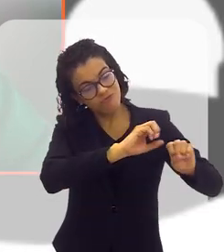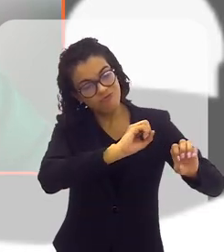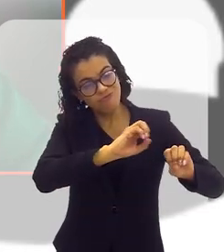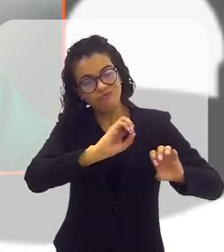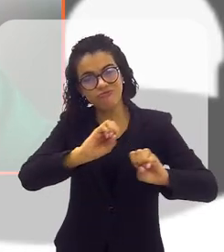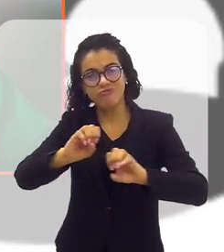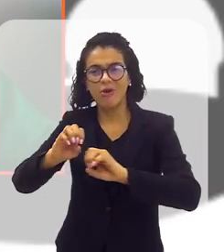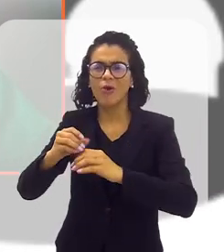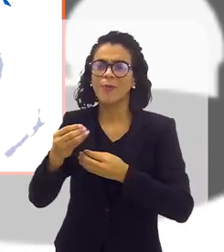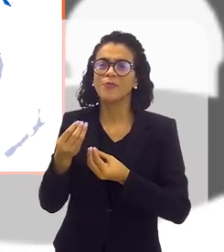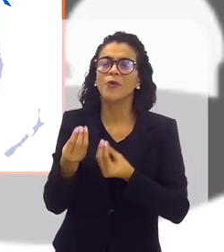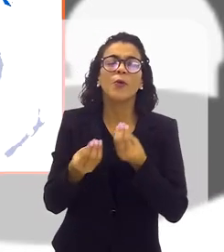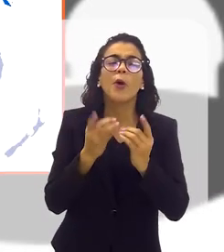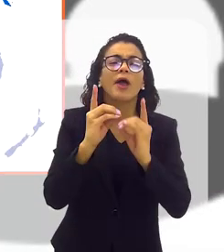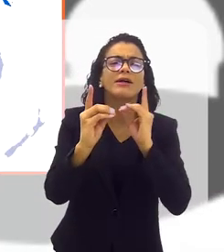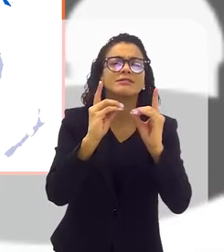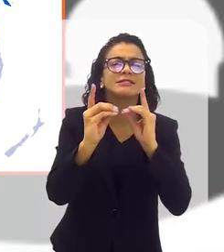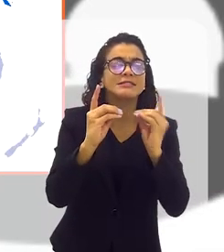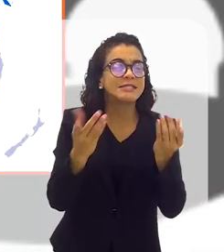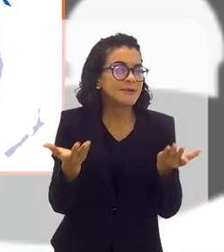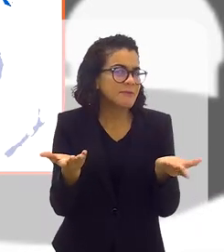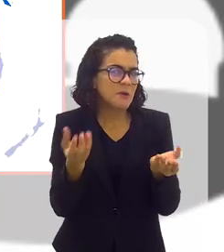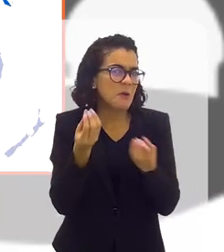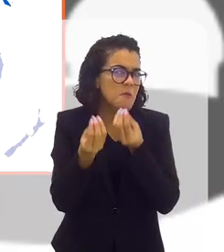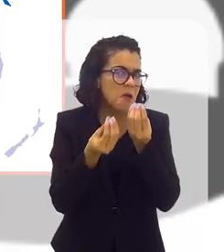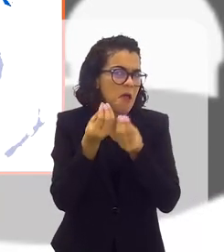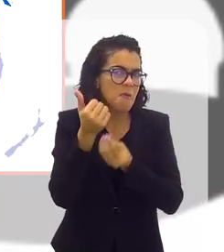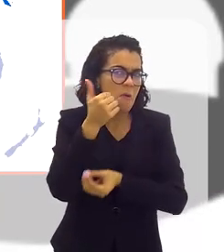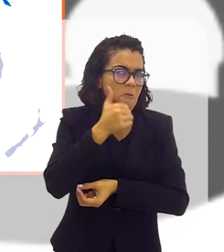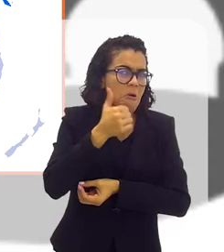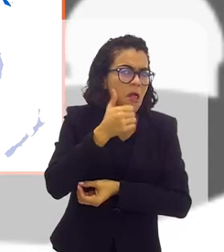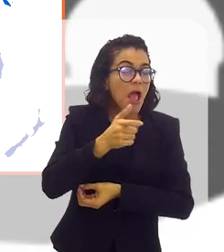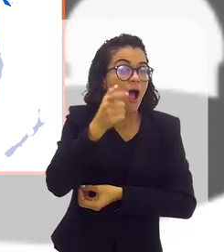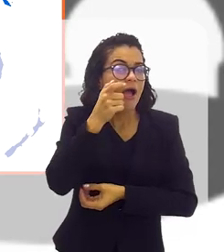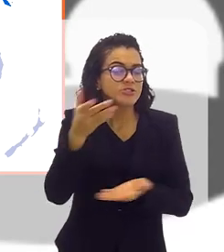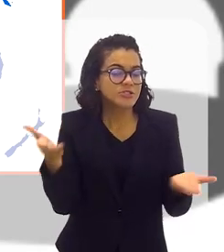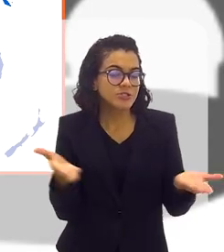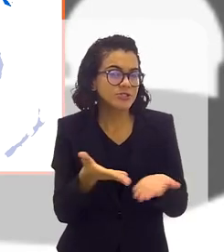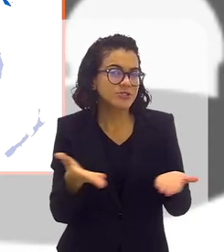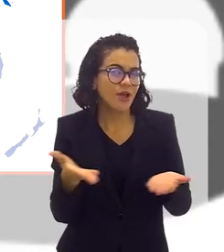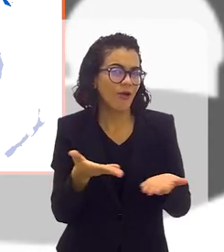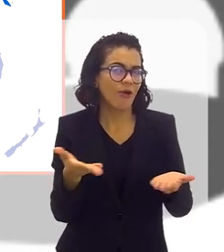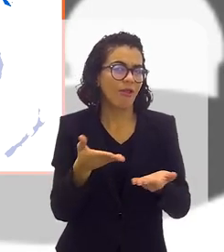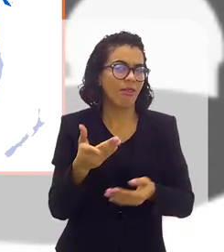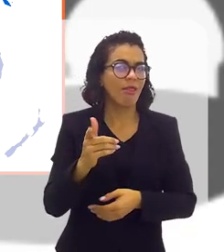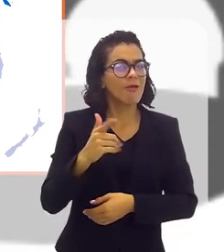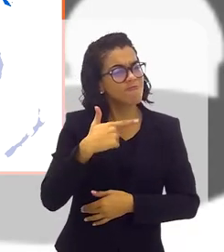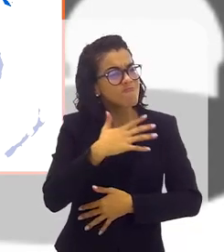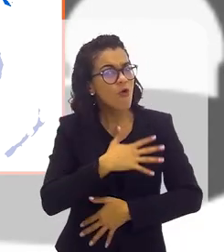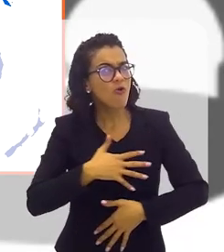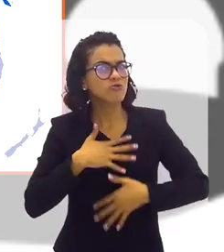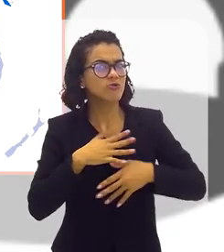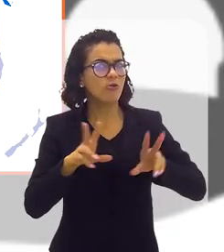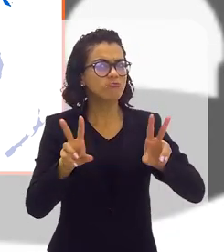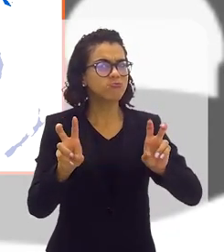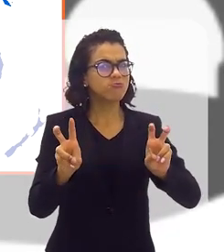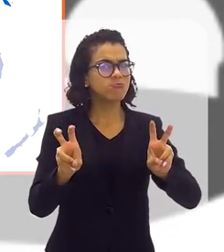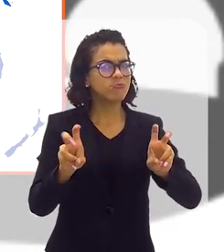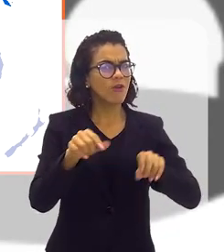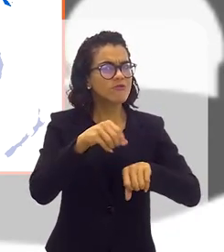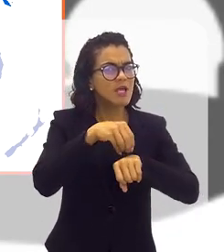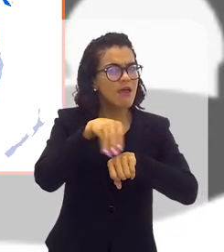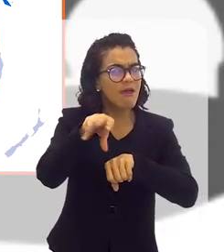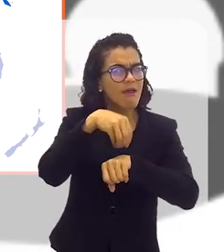de todo mundo. E essa. Dinâmica, Débora, como é a dinâmica? Uma mulher que nos assista agora e que tenha